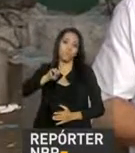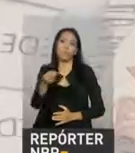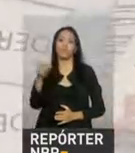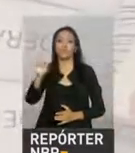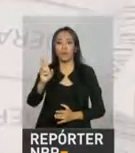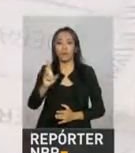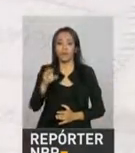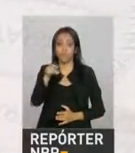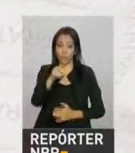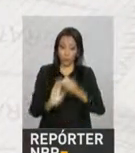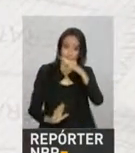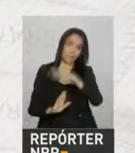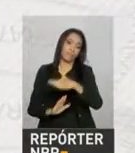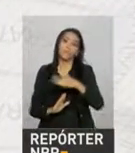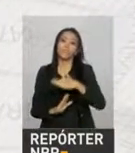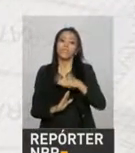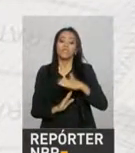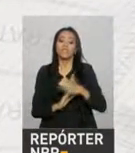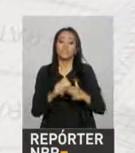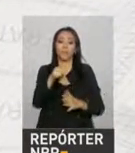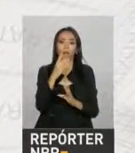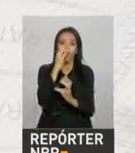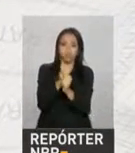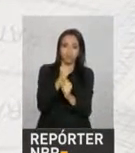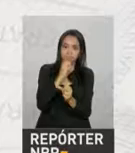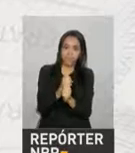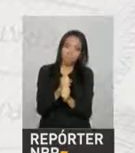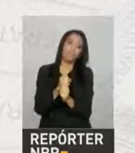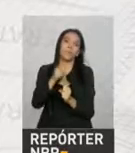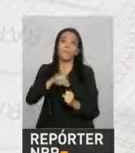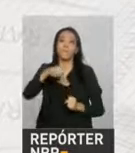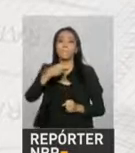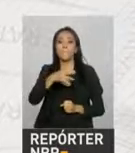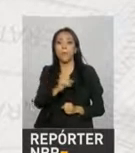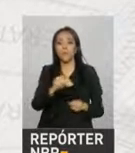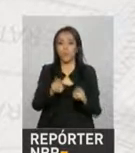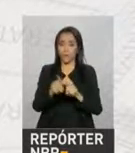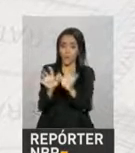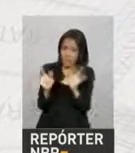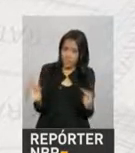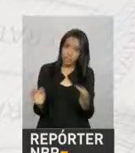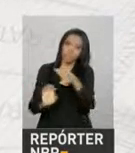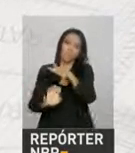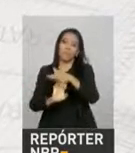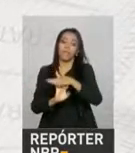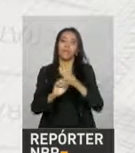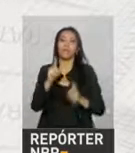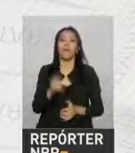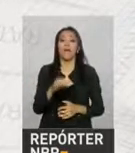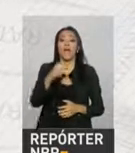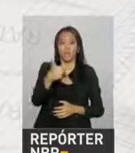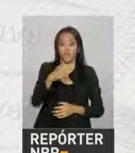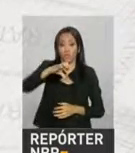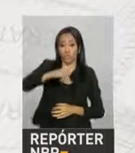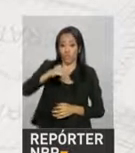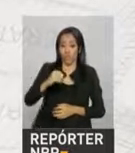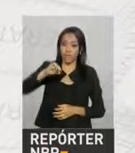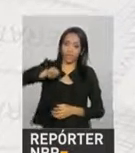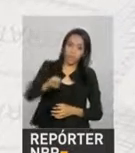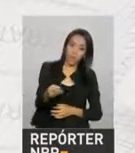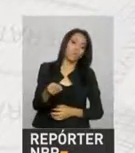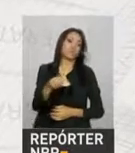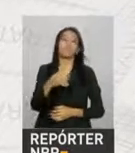reais o limite de faturamento para ser enquadrada como micro pequena e média empresa passa de 90 milhões para